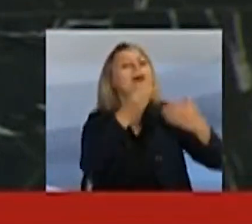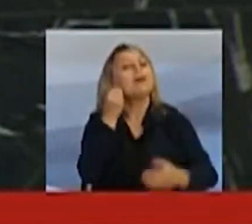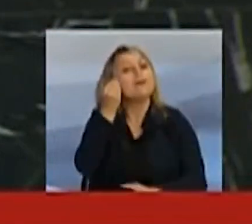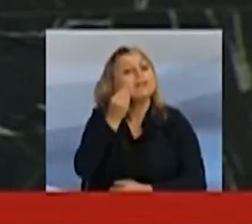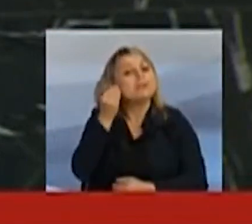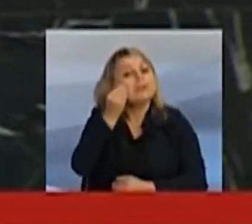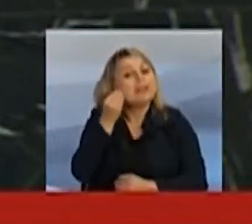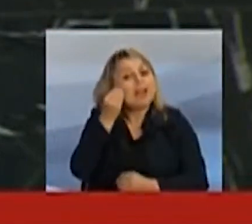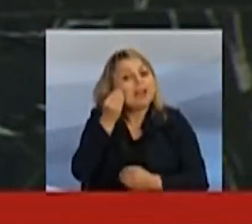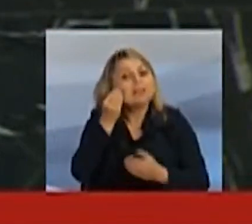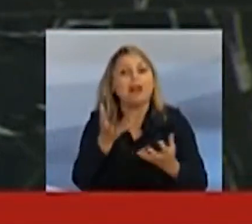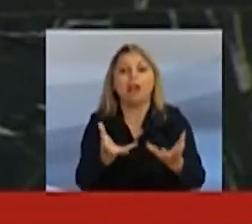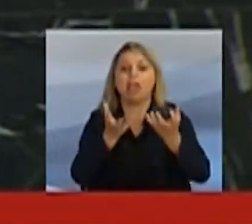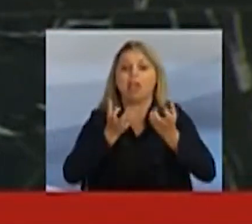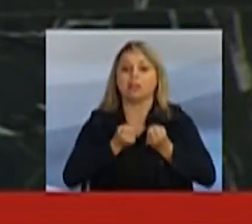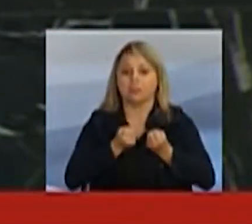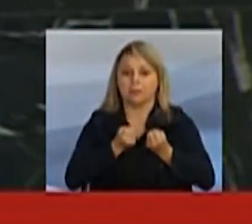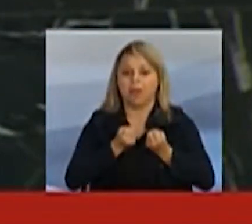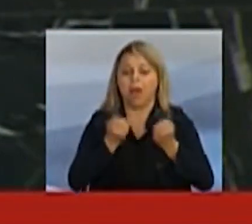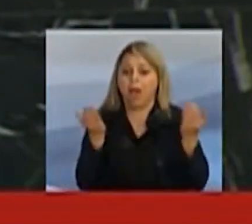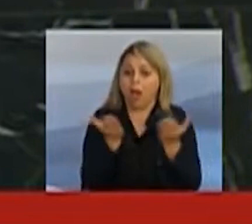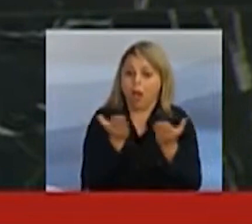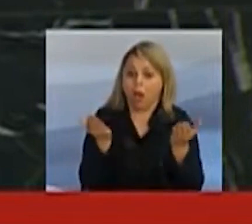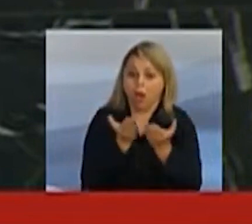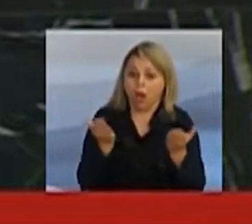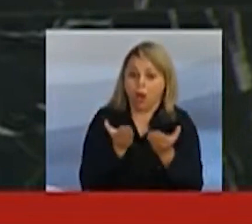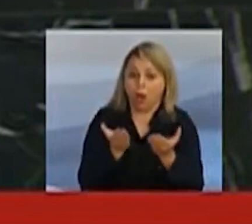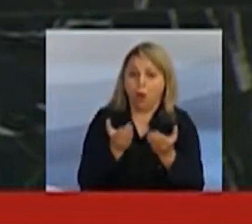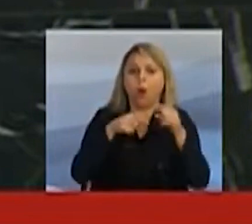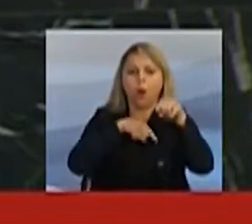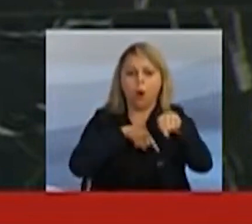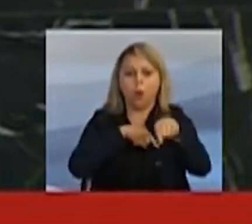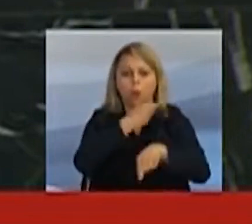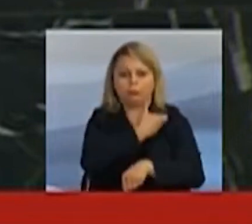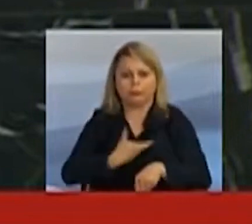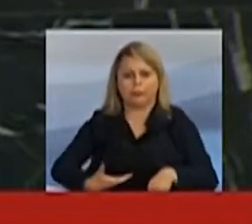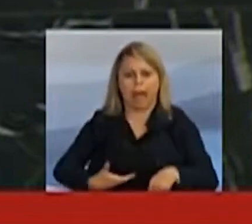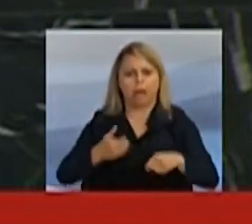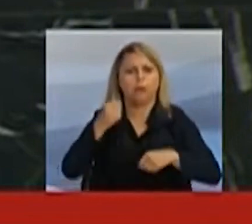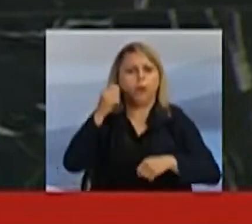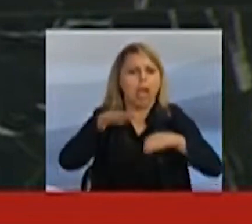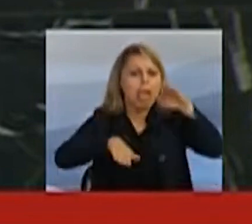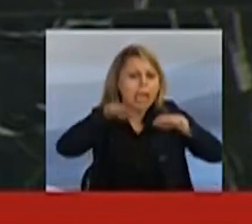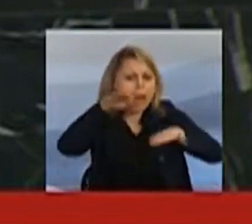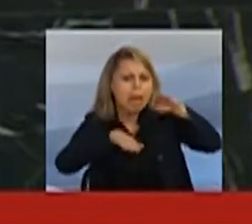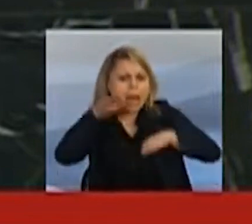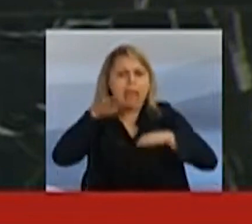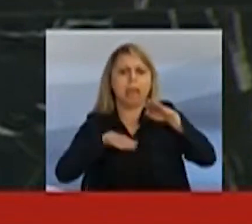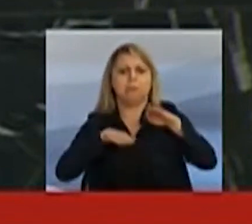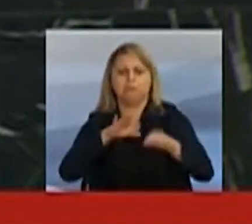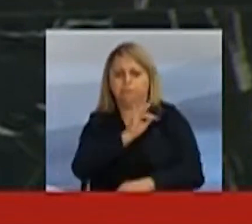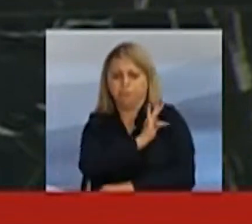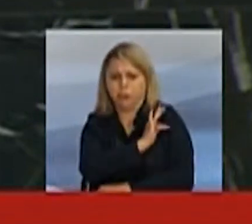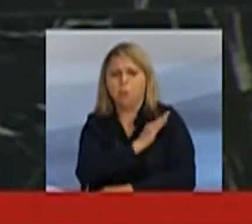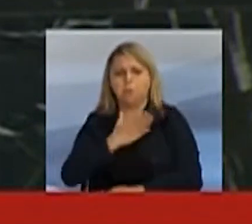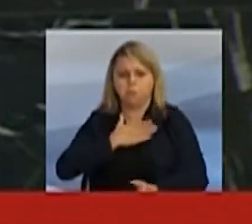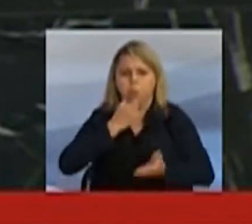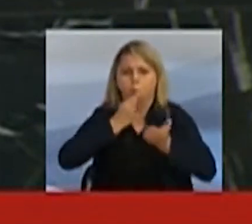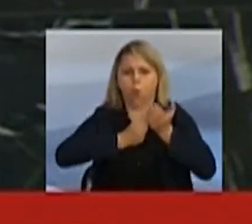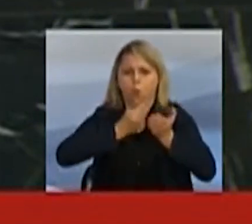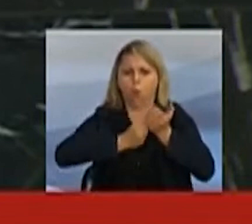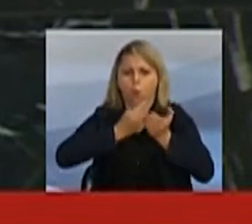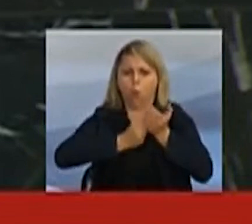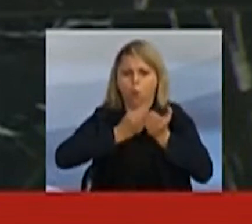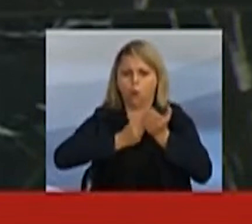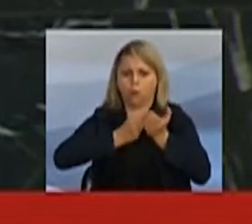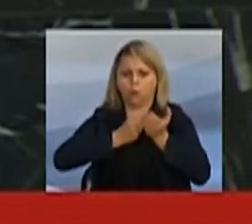adquirida agora em um cenário Mais Positivo de Equilíbrio fiscal Meu compromisso é o